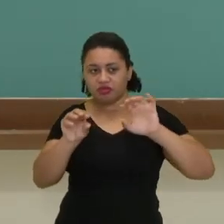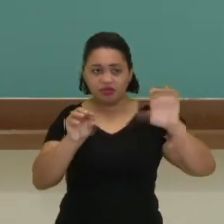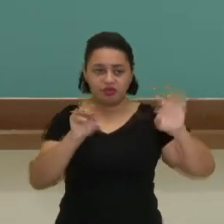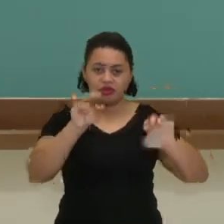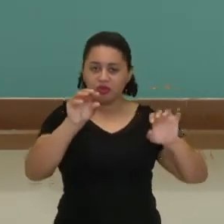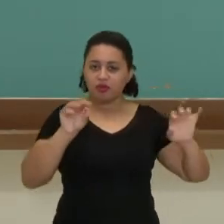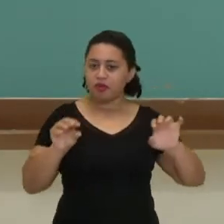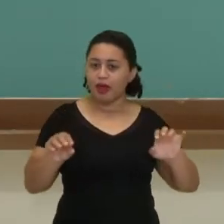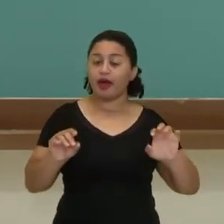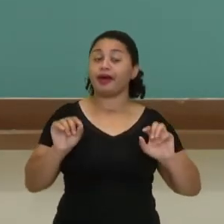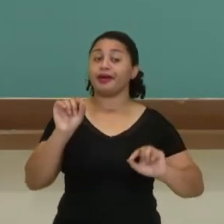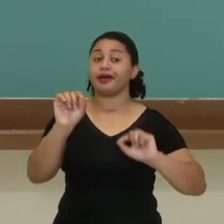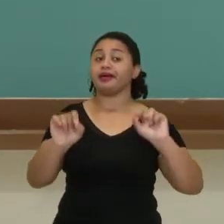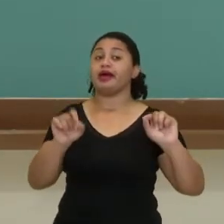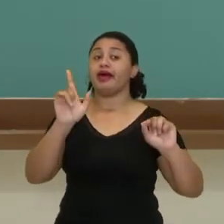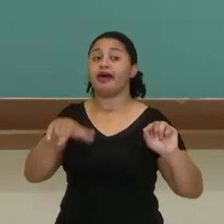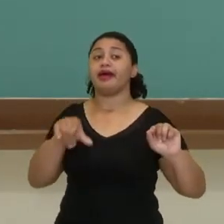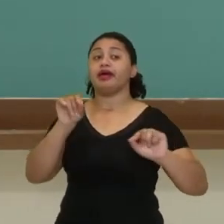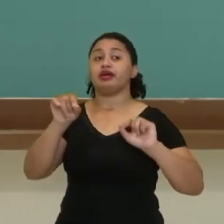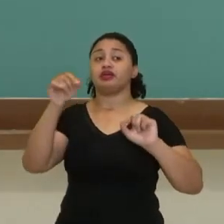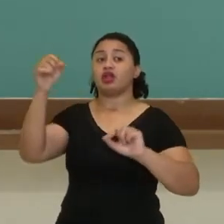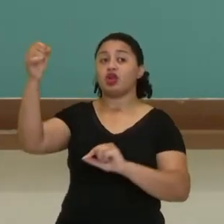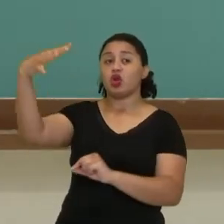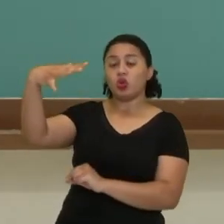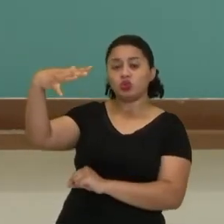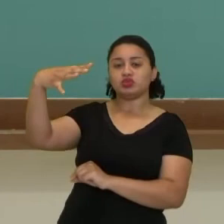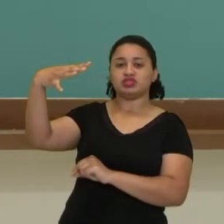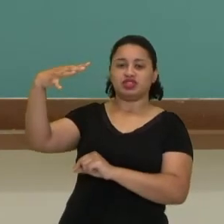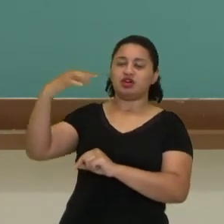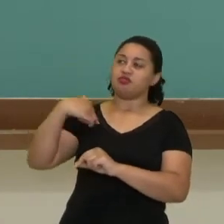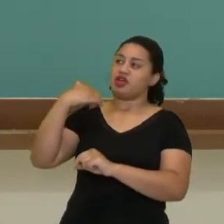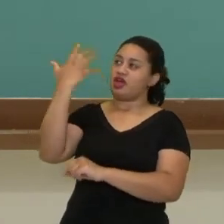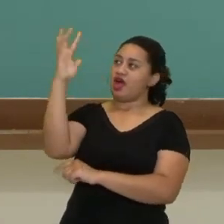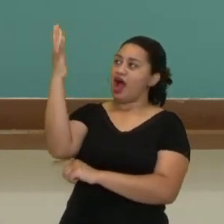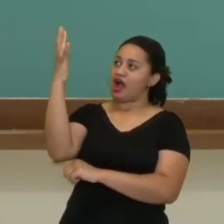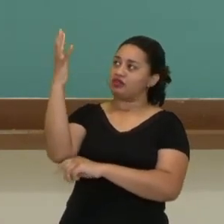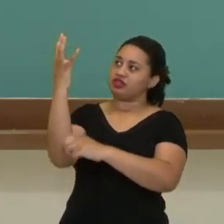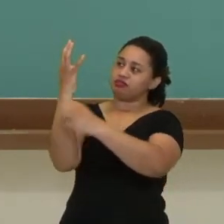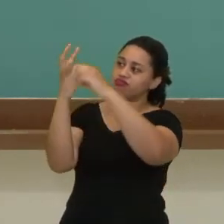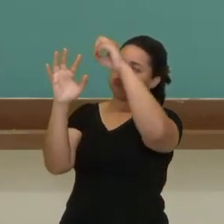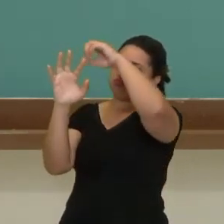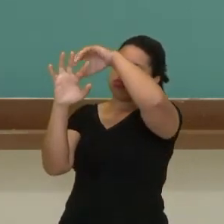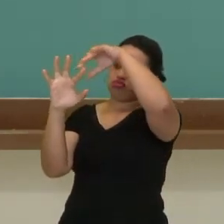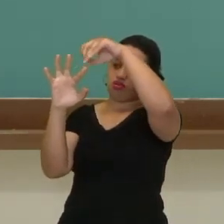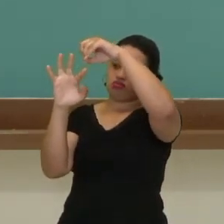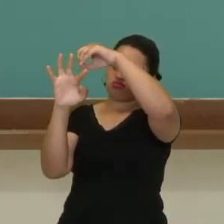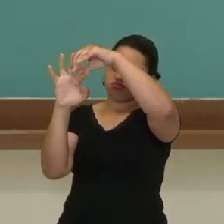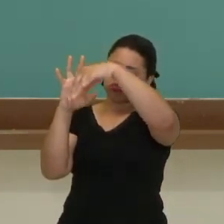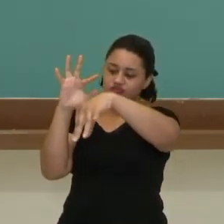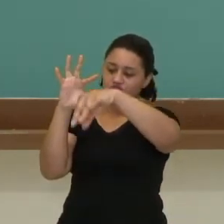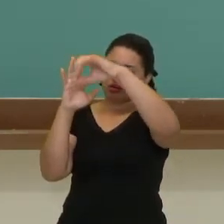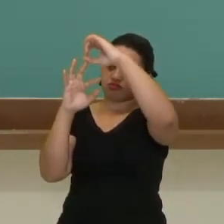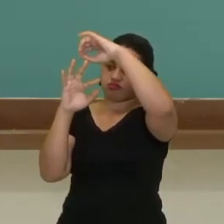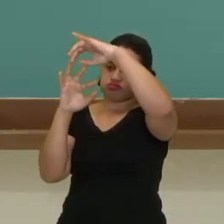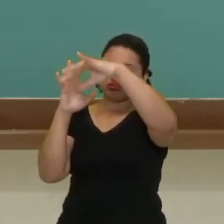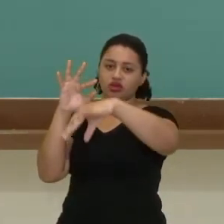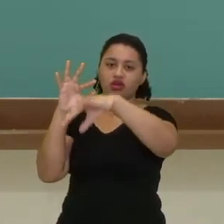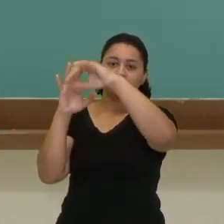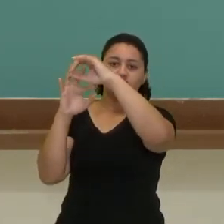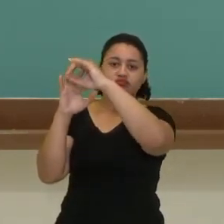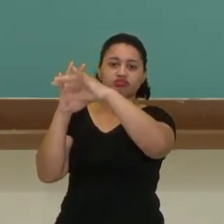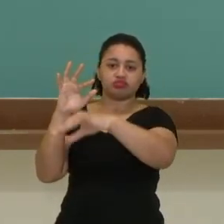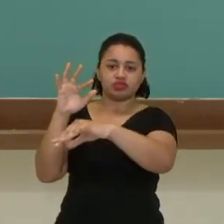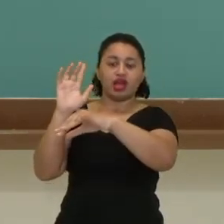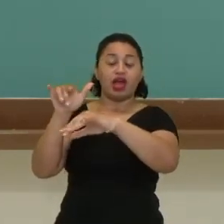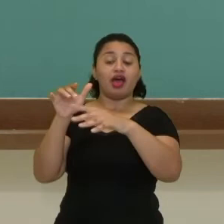acolá, que são a luz que vem entre as folhas das árvores, que vem essa luminosidade bem característica, né,